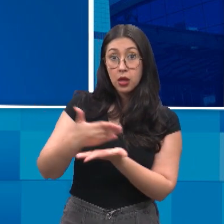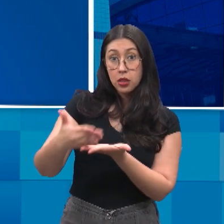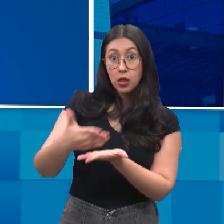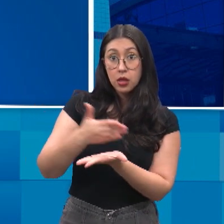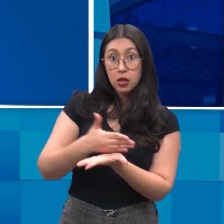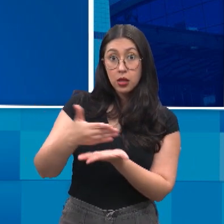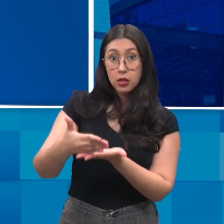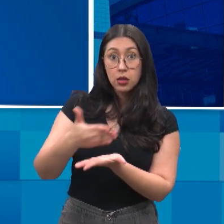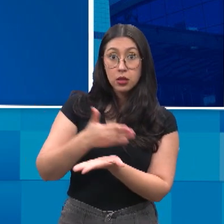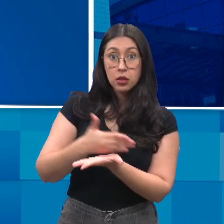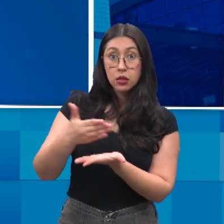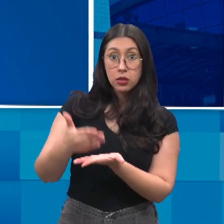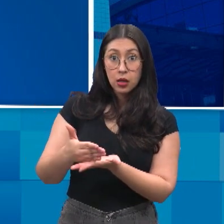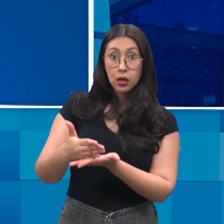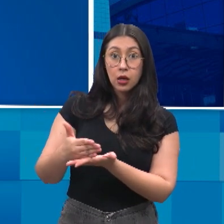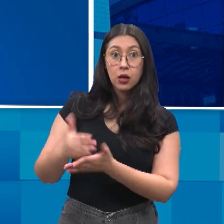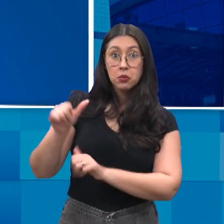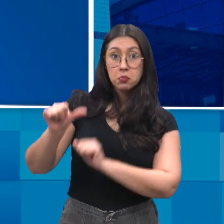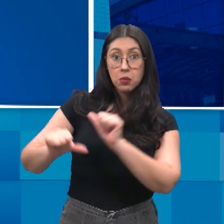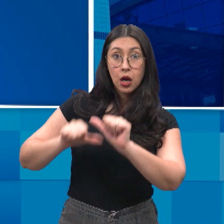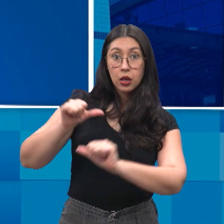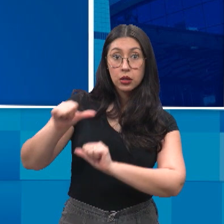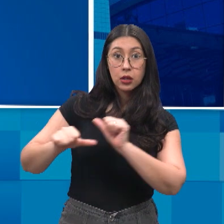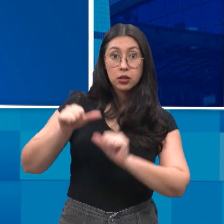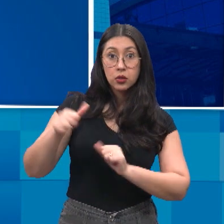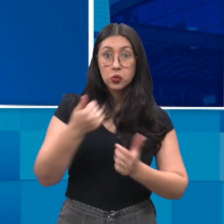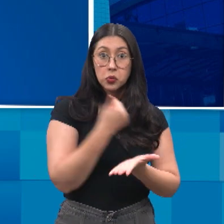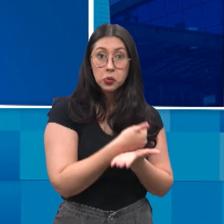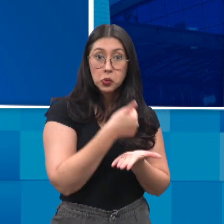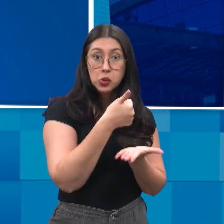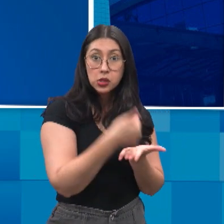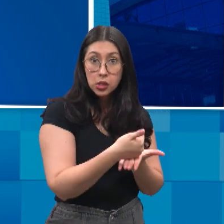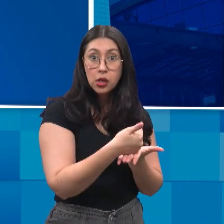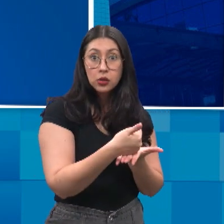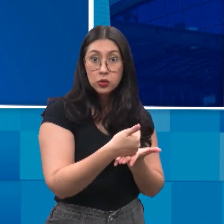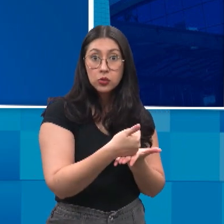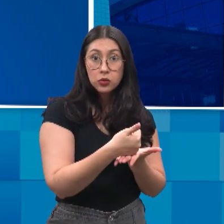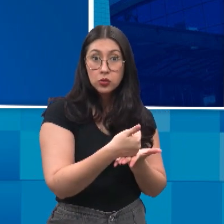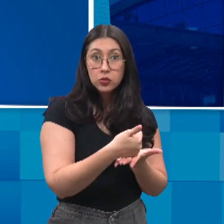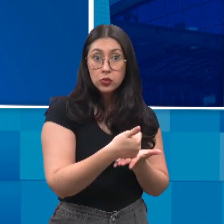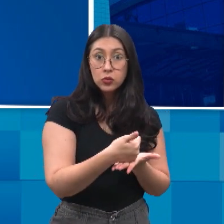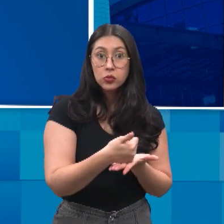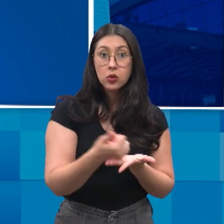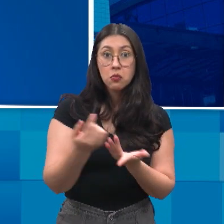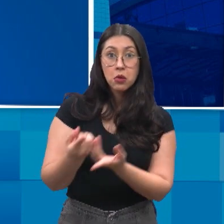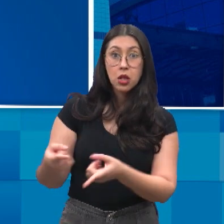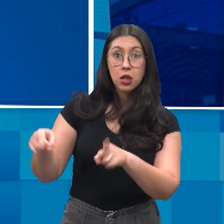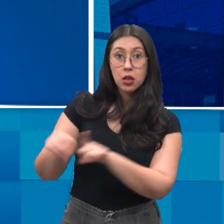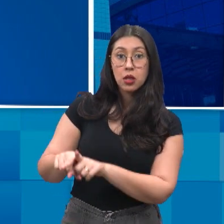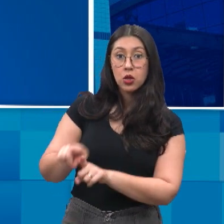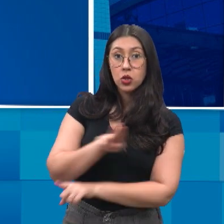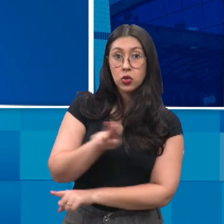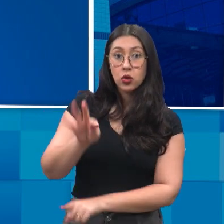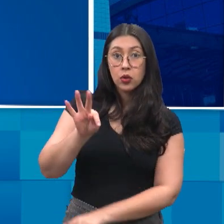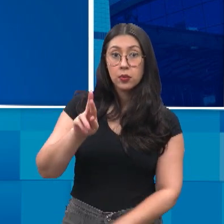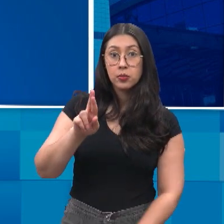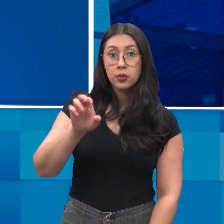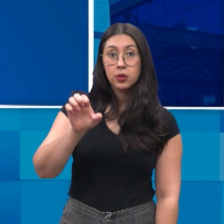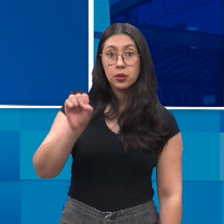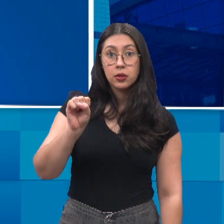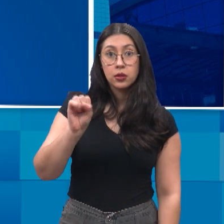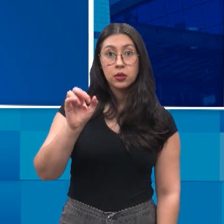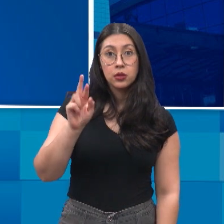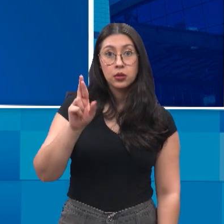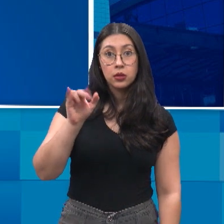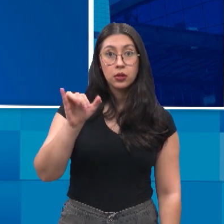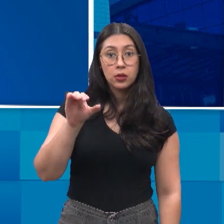e consolidação do contrato de consórcio público do consórcio intermunicipal Três Rios e da outras providências.